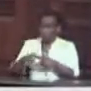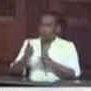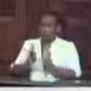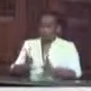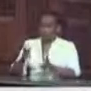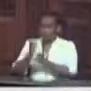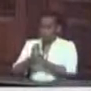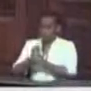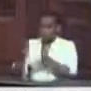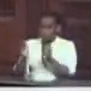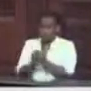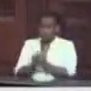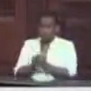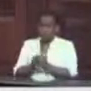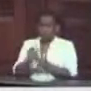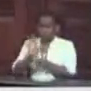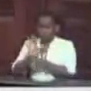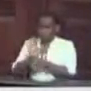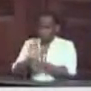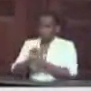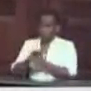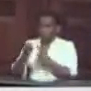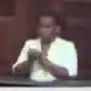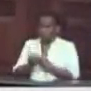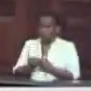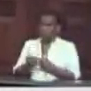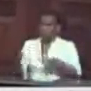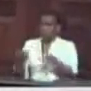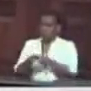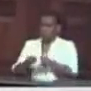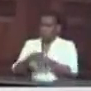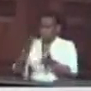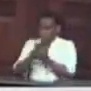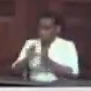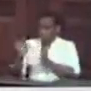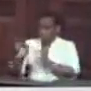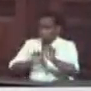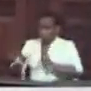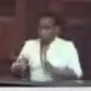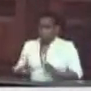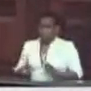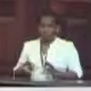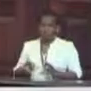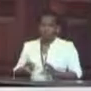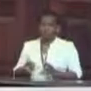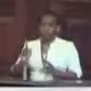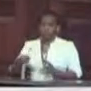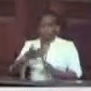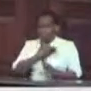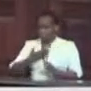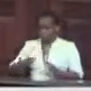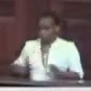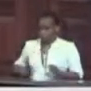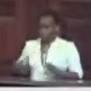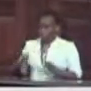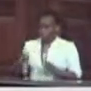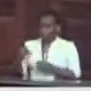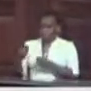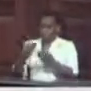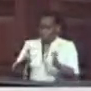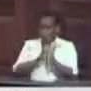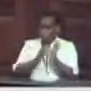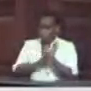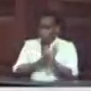do orçamento da assistência social e direitos humanos e acabar com esse projeto ou seja o governo ao enviar essa proposta